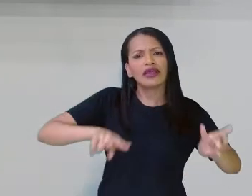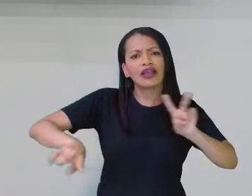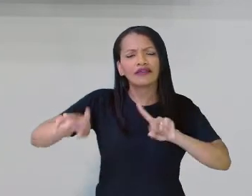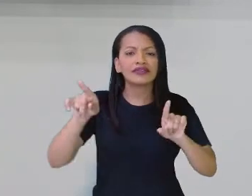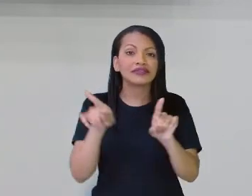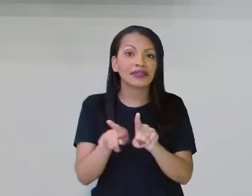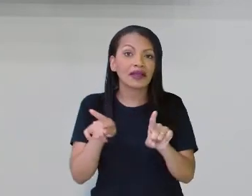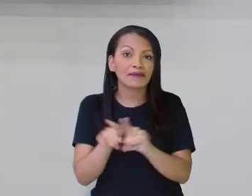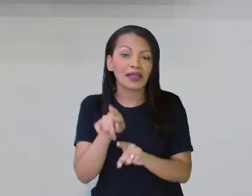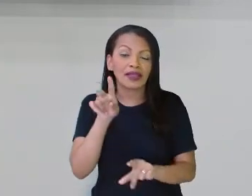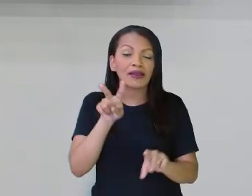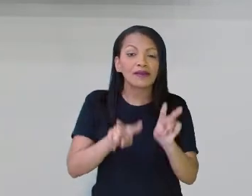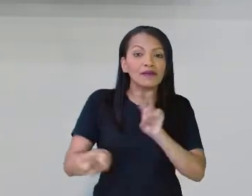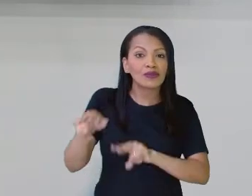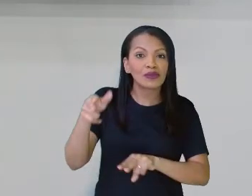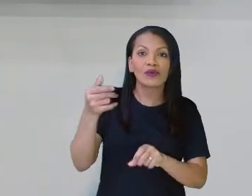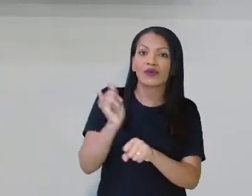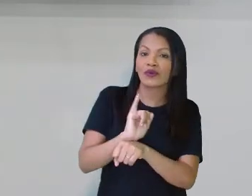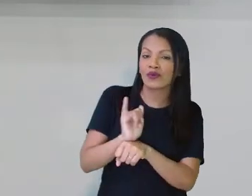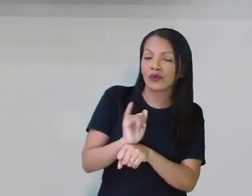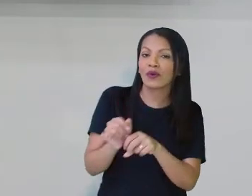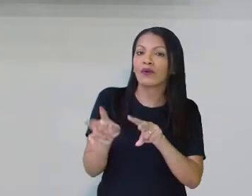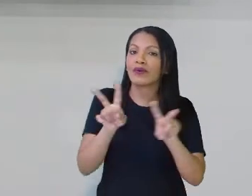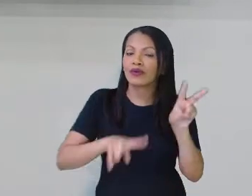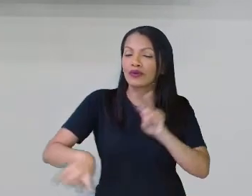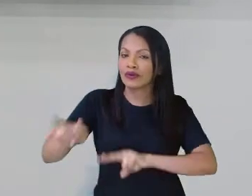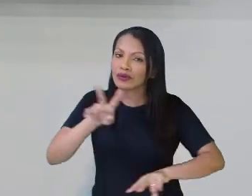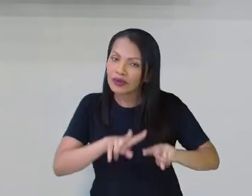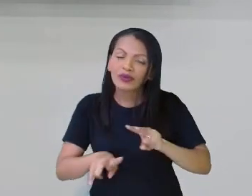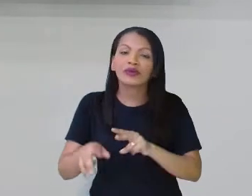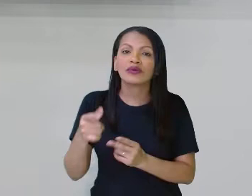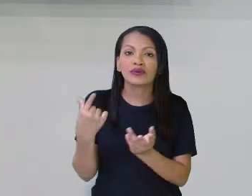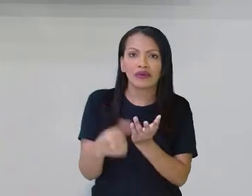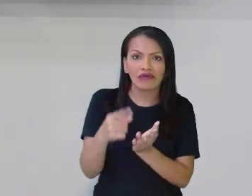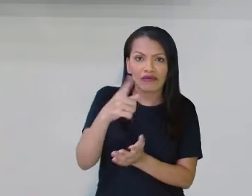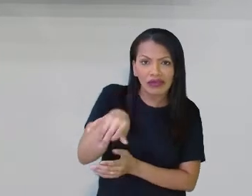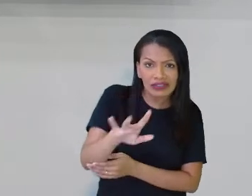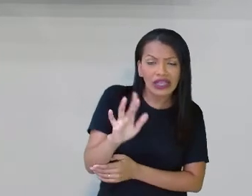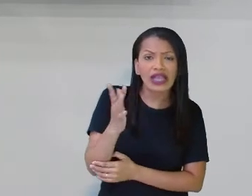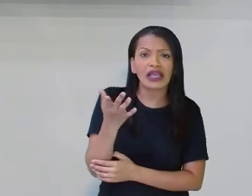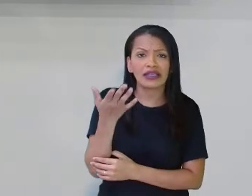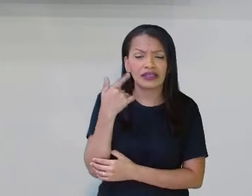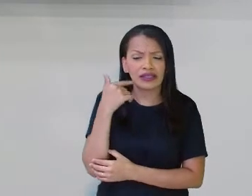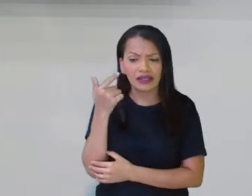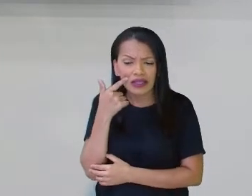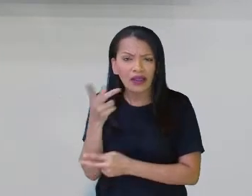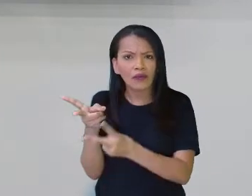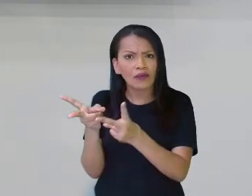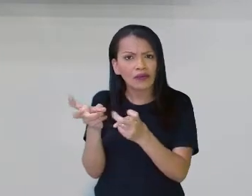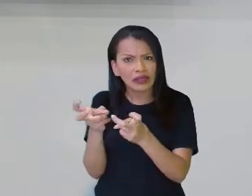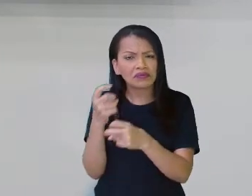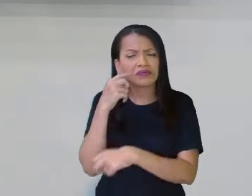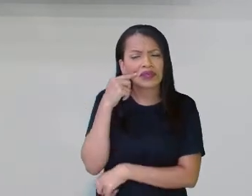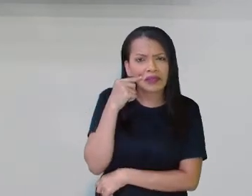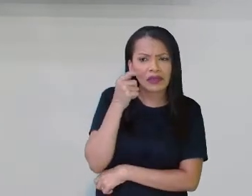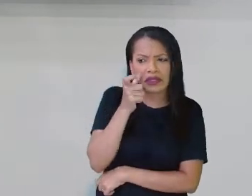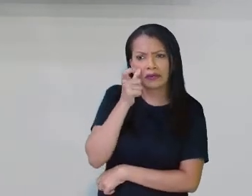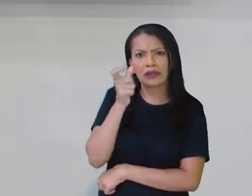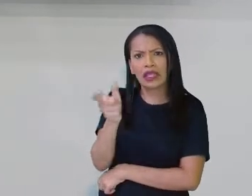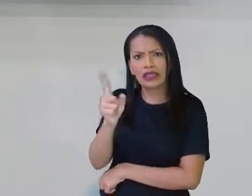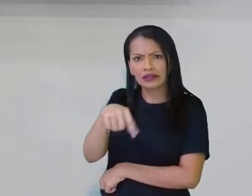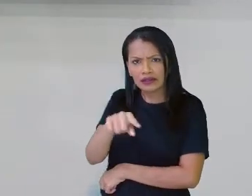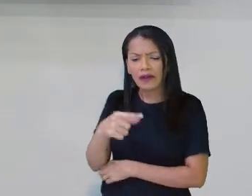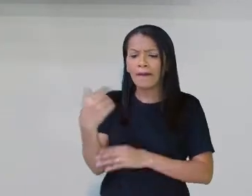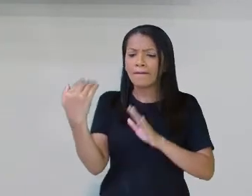que estão assistindo no chat ou no YouTube, vocês acharam interessante essa matéria? Perceberam que, apesar de trazer todos os